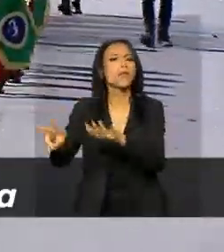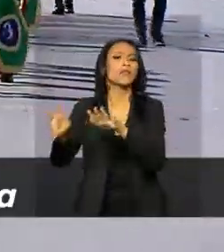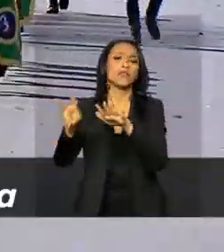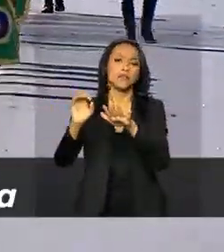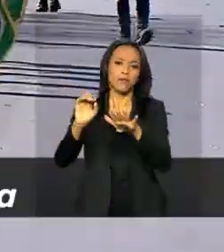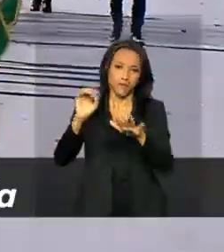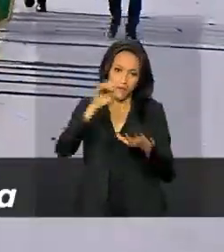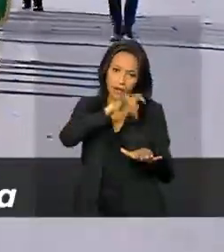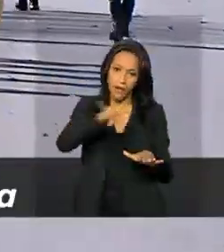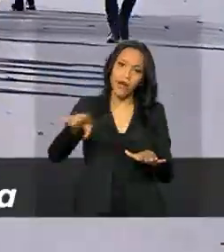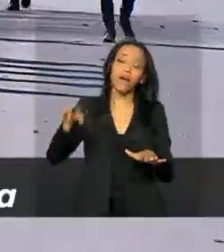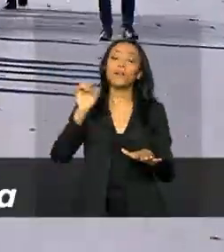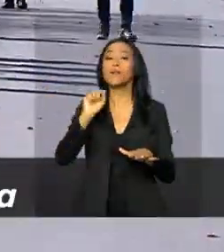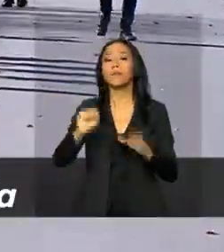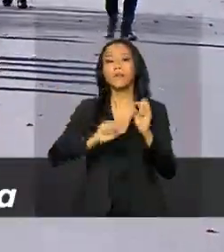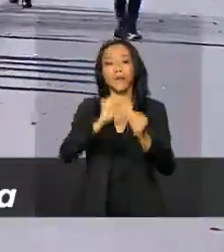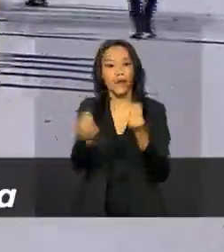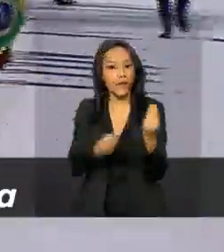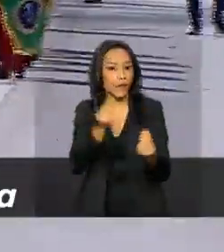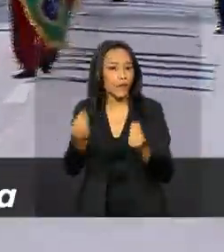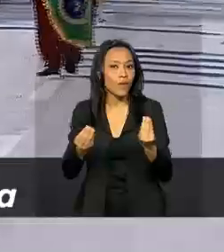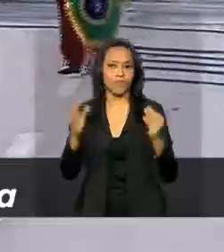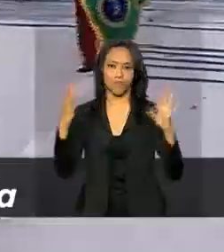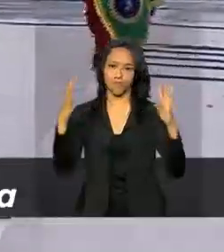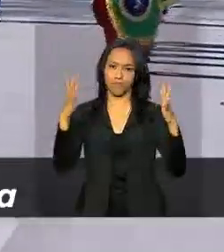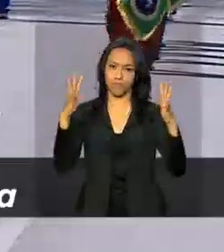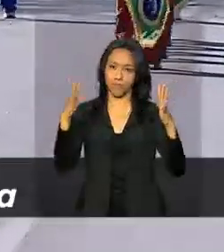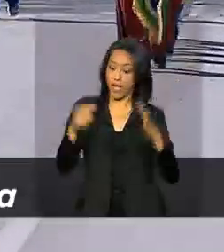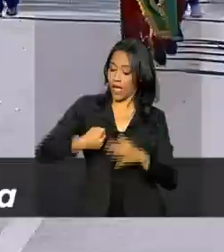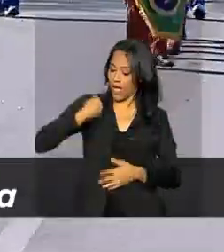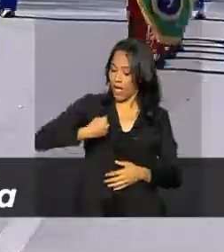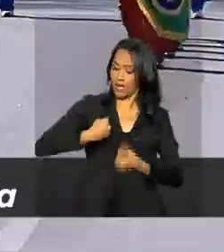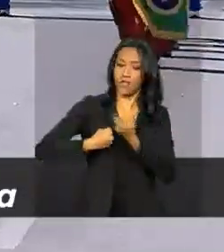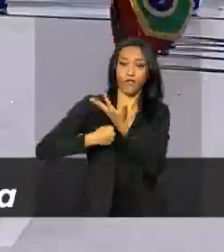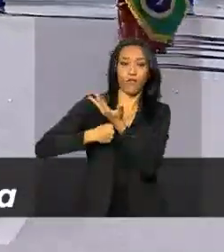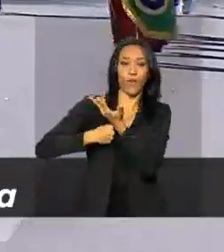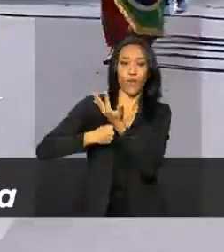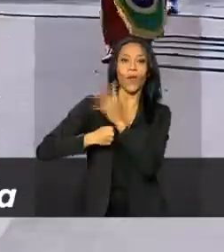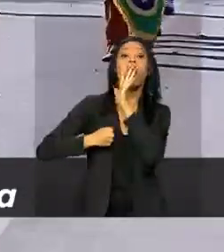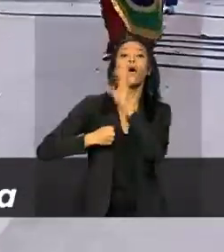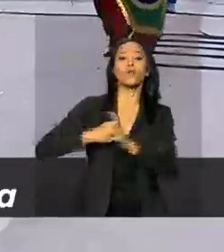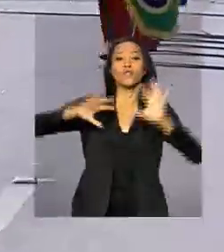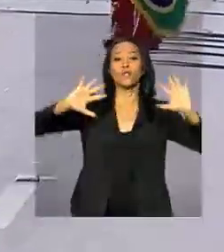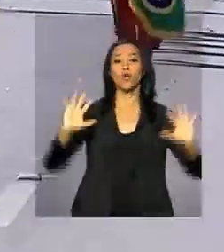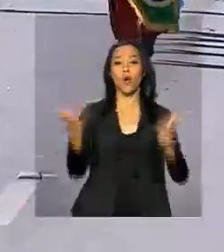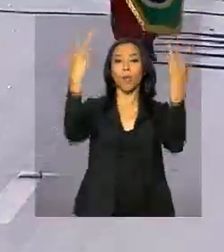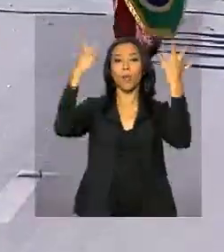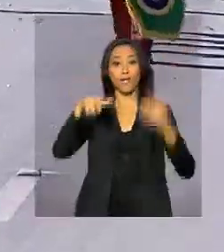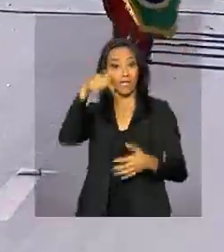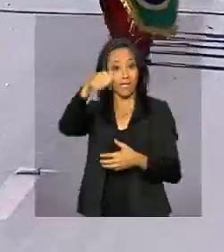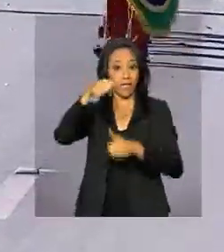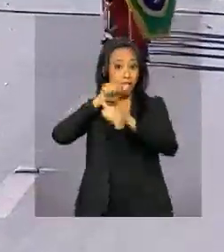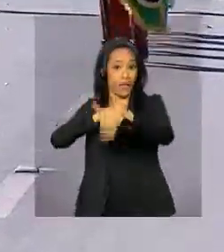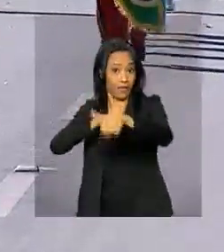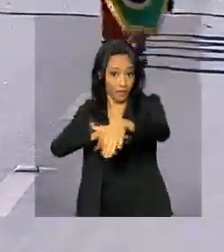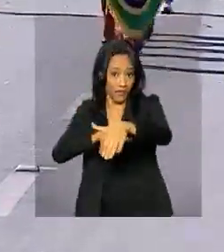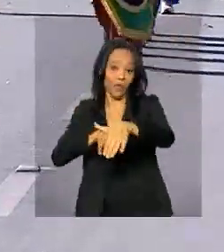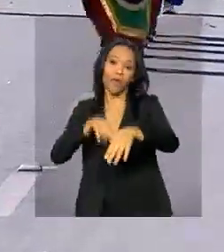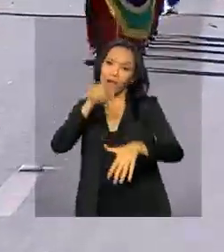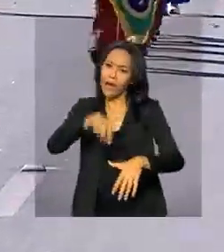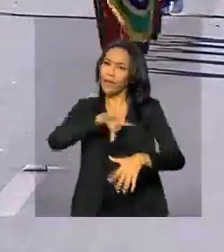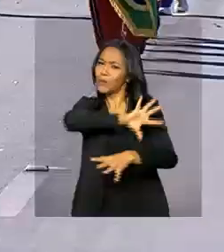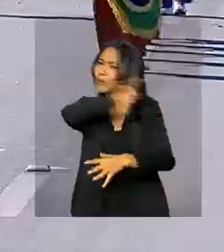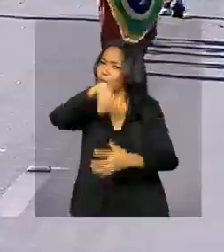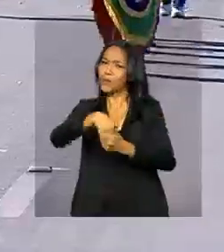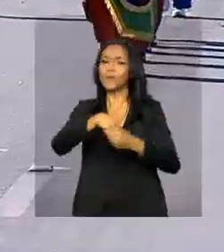atividade de comemoração ao fogo simbólico, no 7 de setembro. A gente pode falar que está tudo dentro da Semana da Pátria, é isso? Tudo incluído.